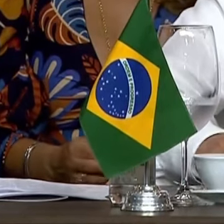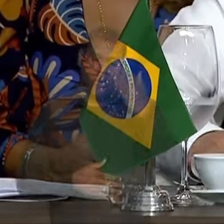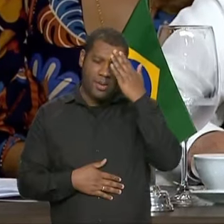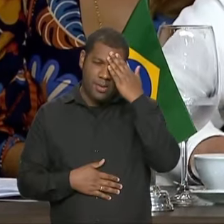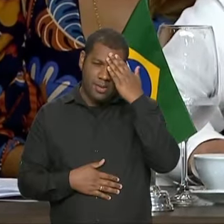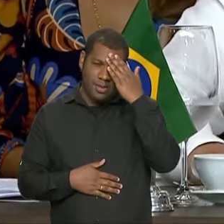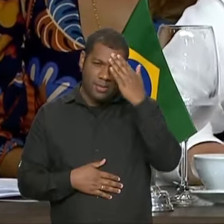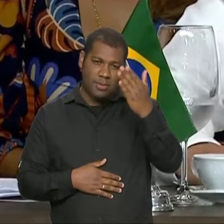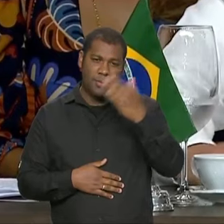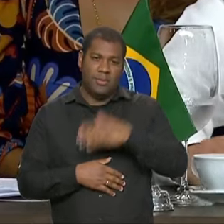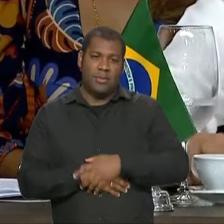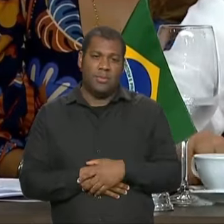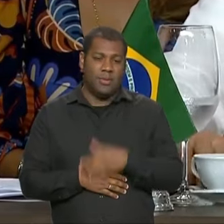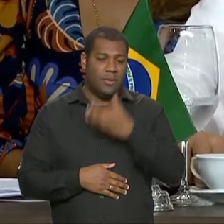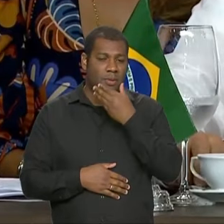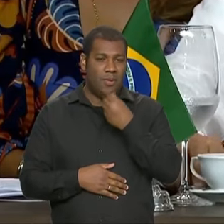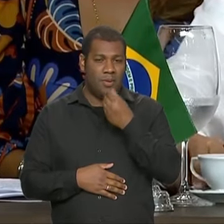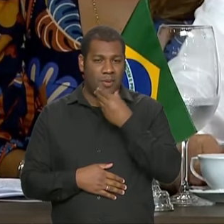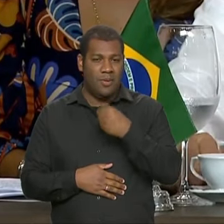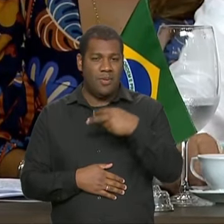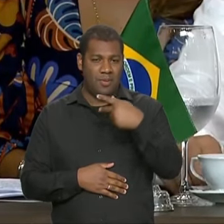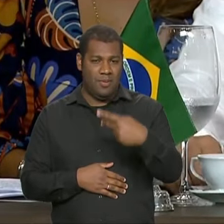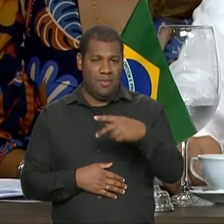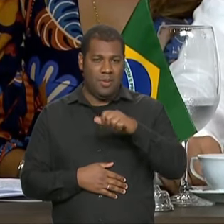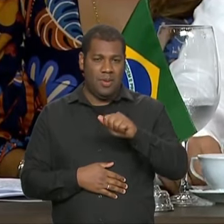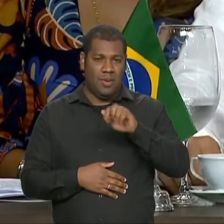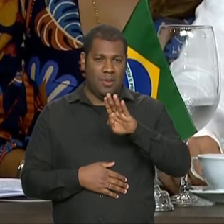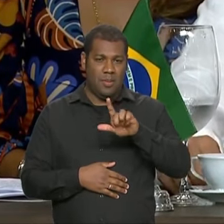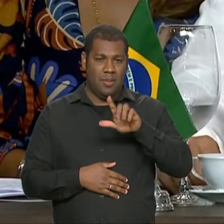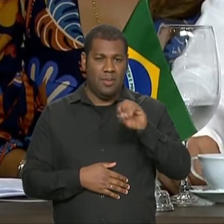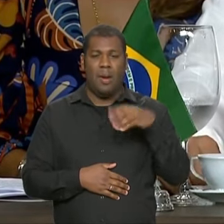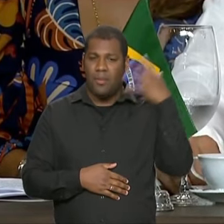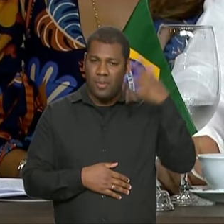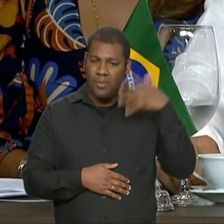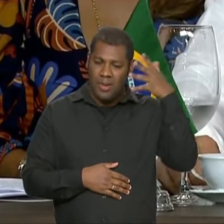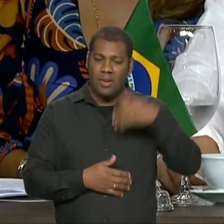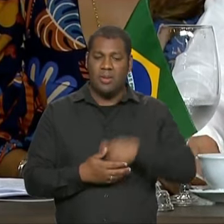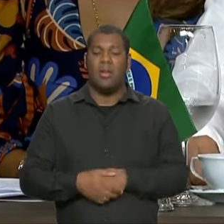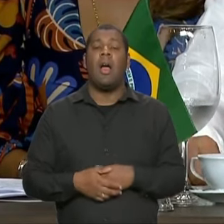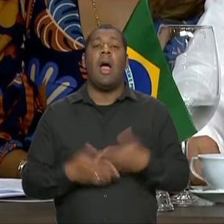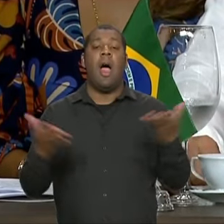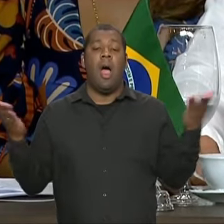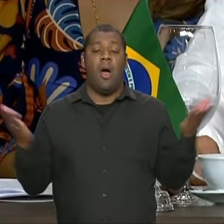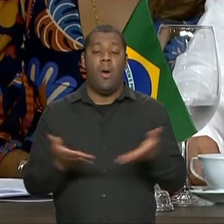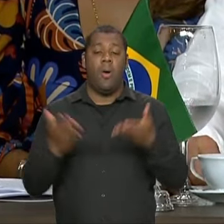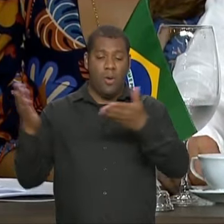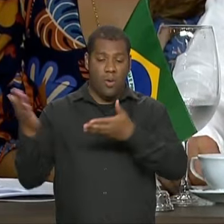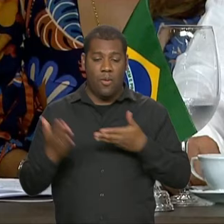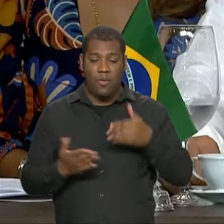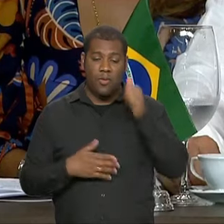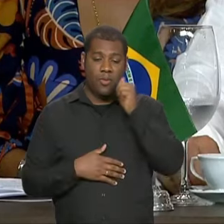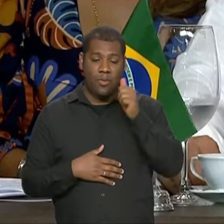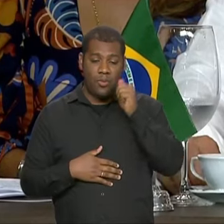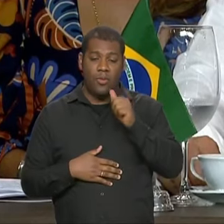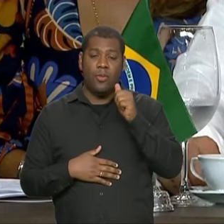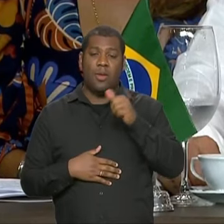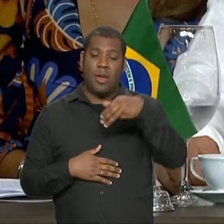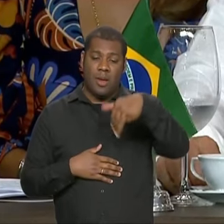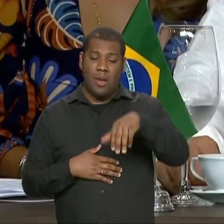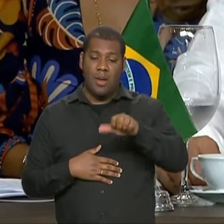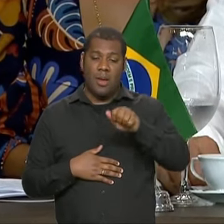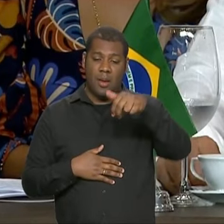Agradeço ao senhor Pablo Solon por sua intervenção e passo agora a palavra à senhora Manuela